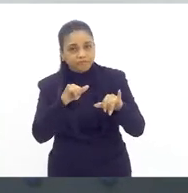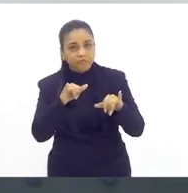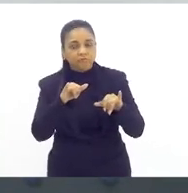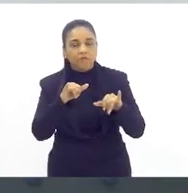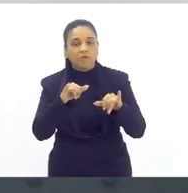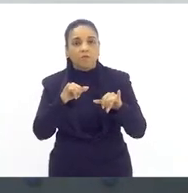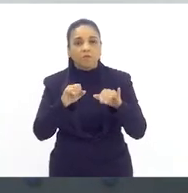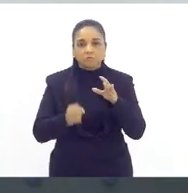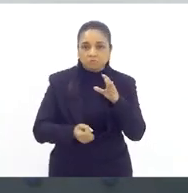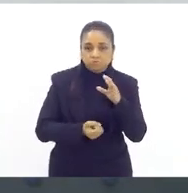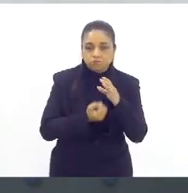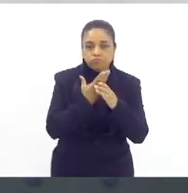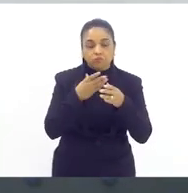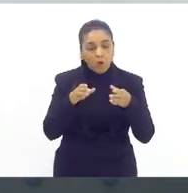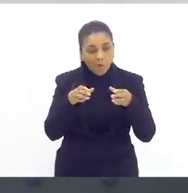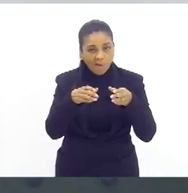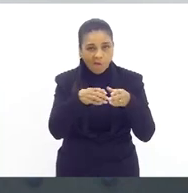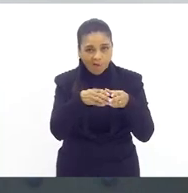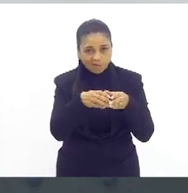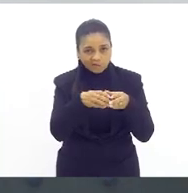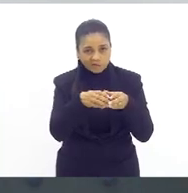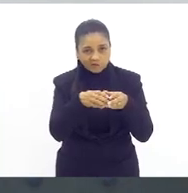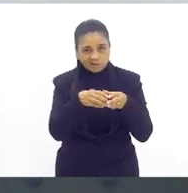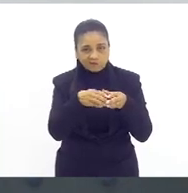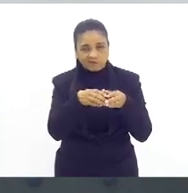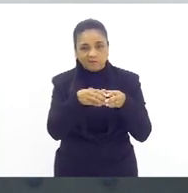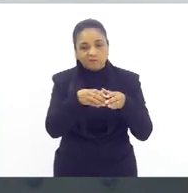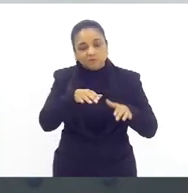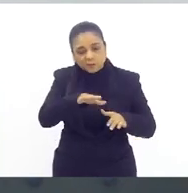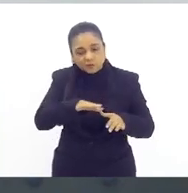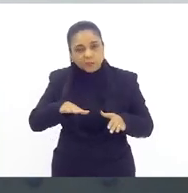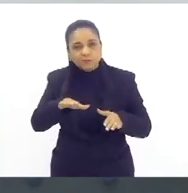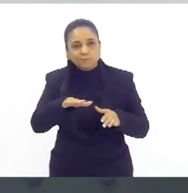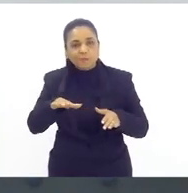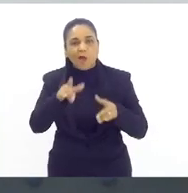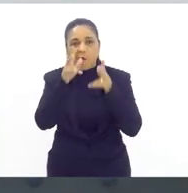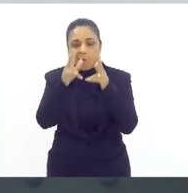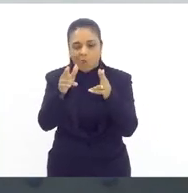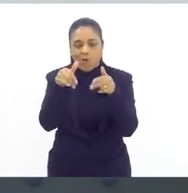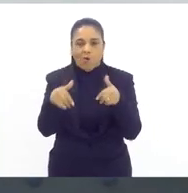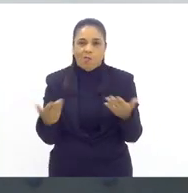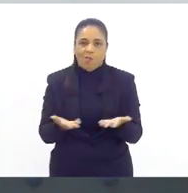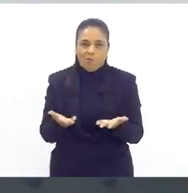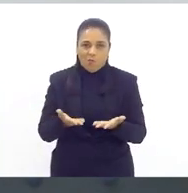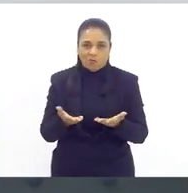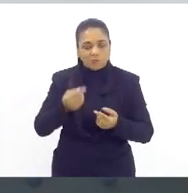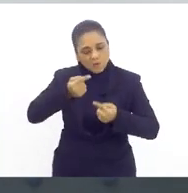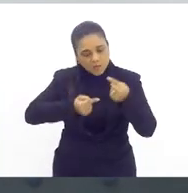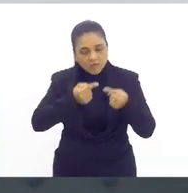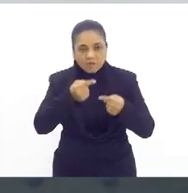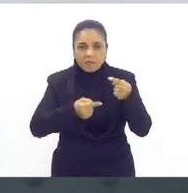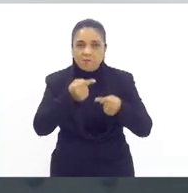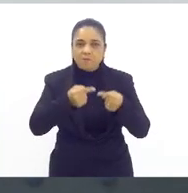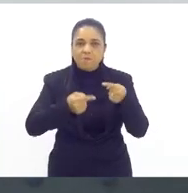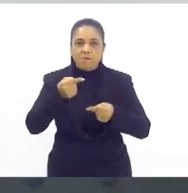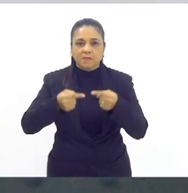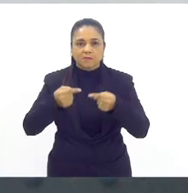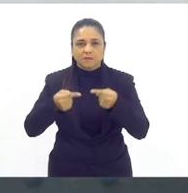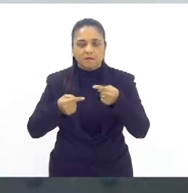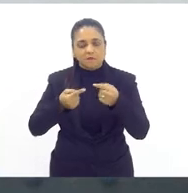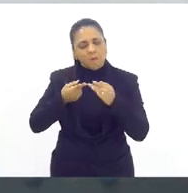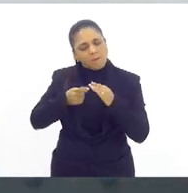através da comissão esse espaços como esse para que a gente possa debater e